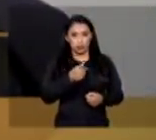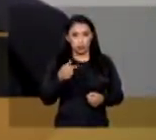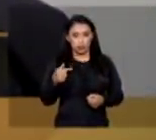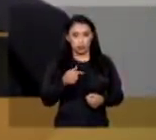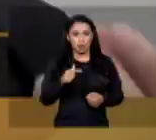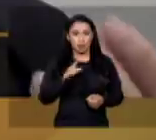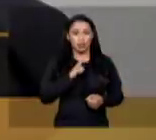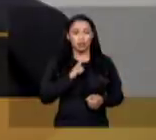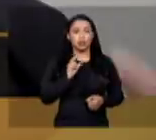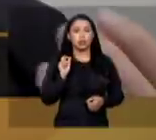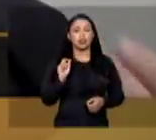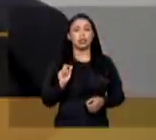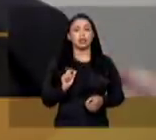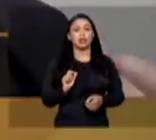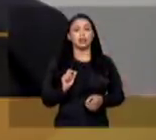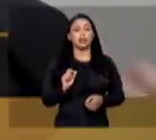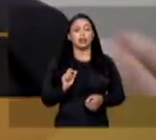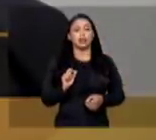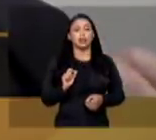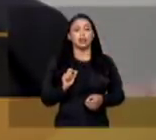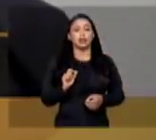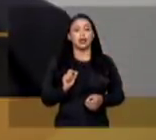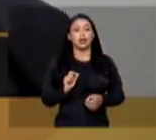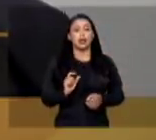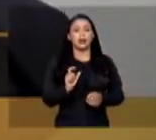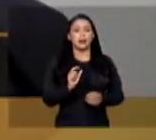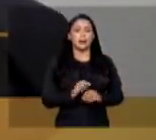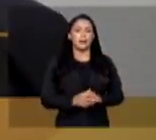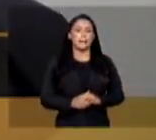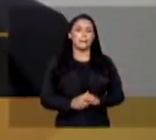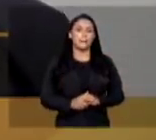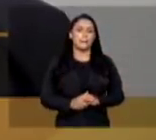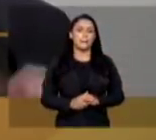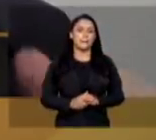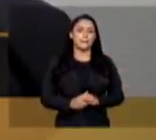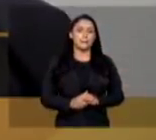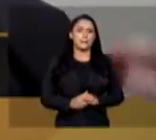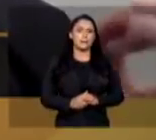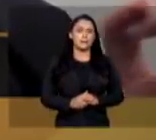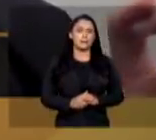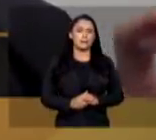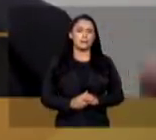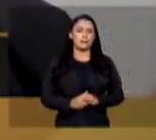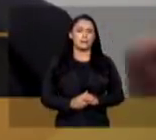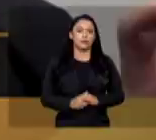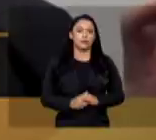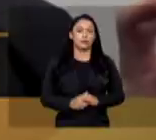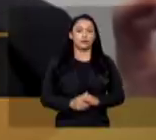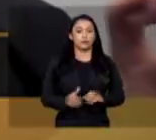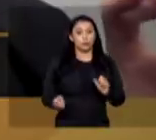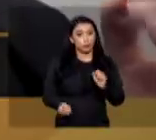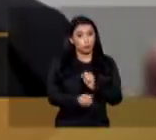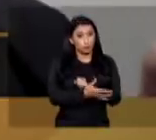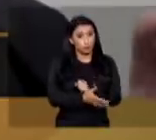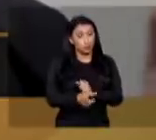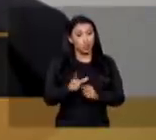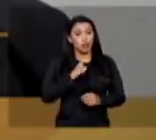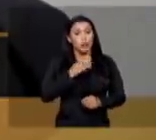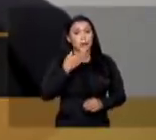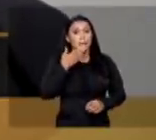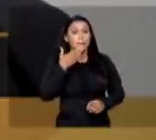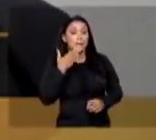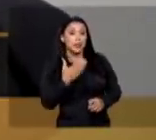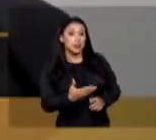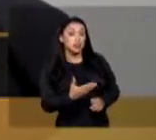317, ele tem os verbos nucleares que diz, como sabe, o ilícito imputado consiste no ato de solicitar